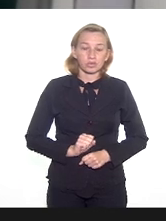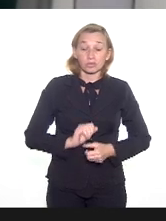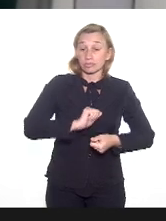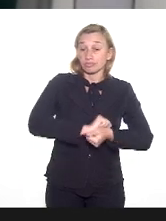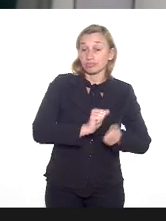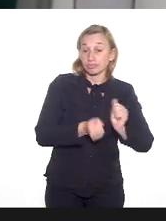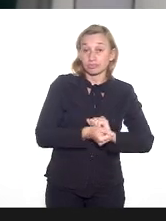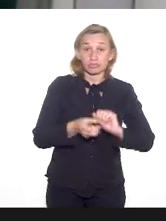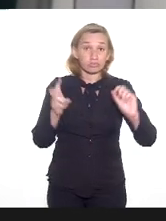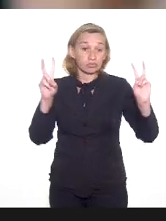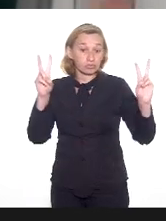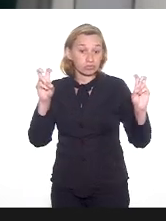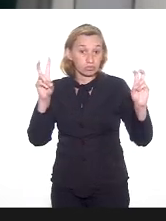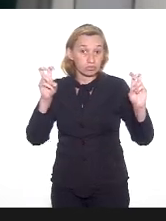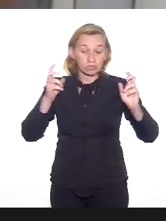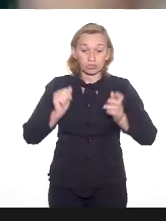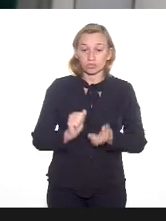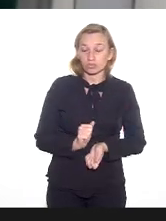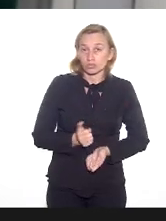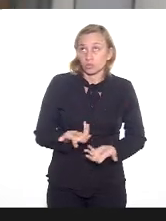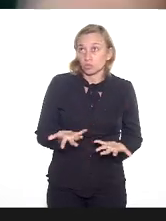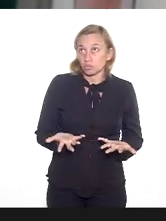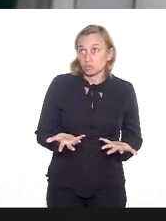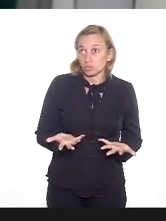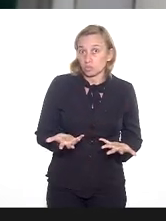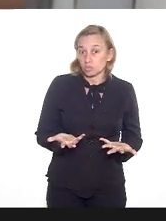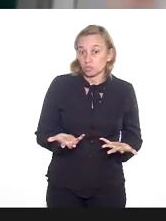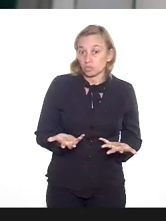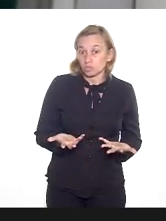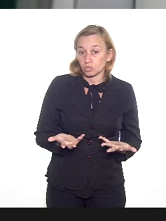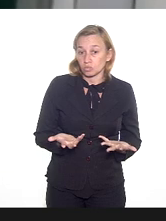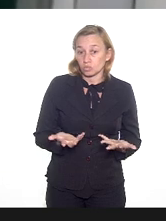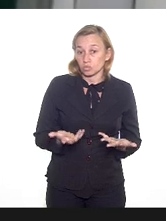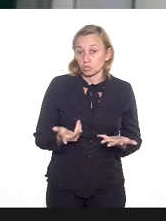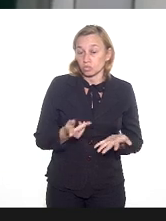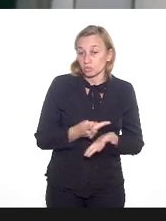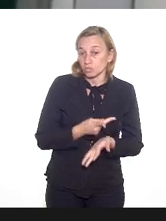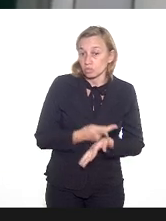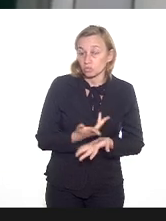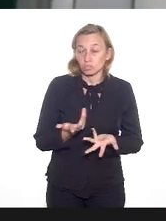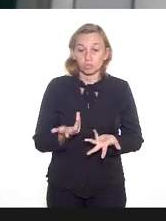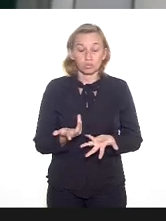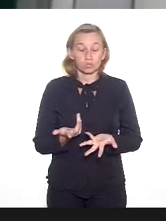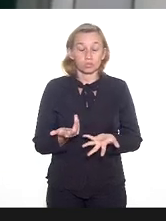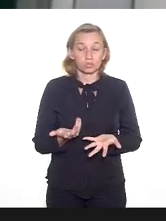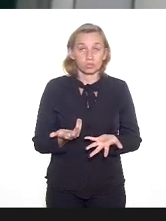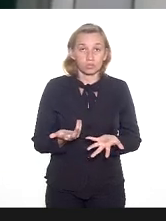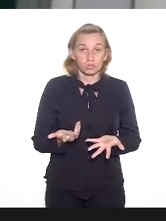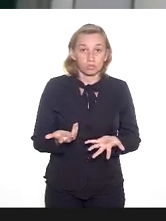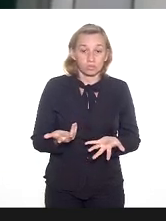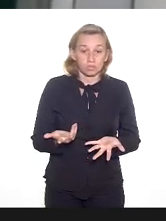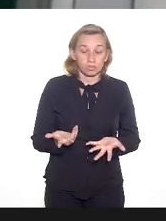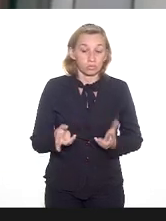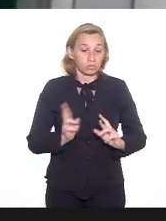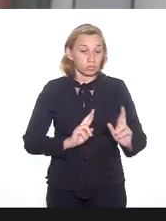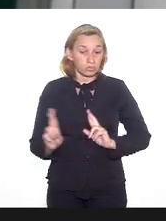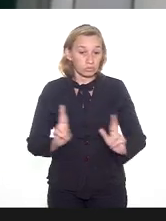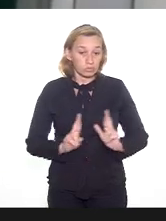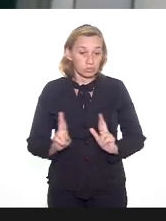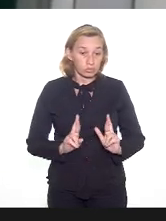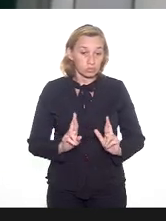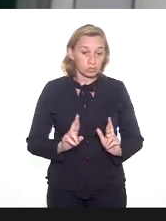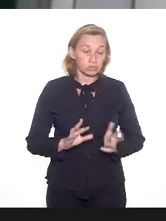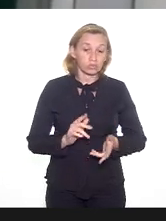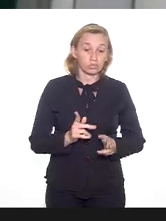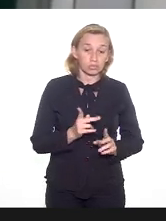adotadas com perfil, talvez, demagógico, oportunista, enfim, em relação a proventos e